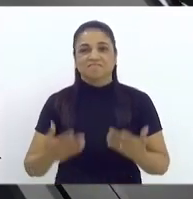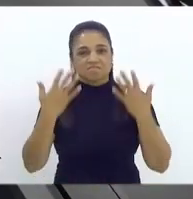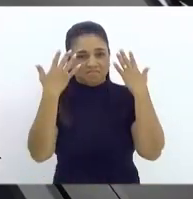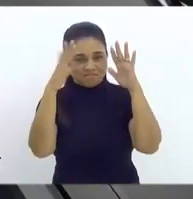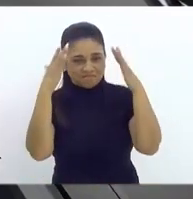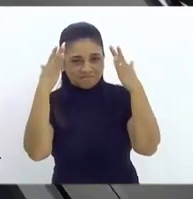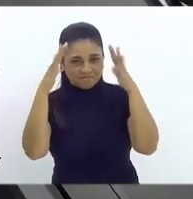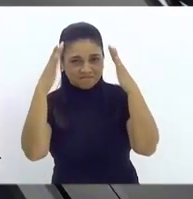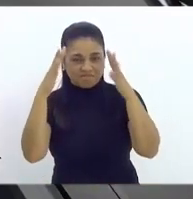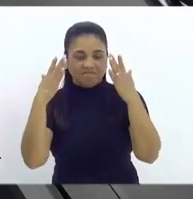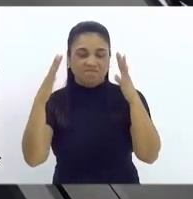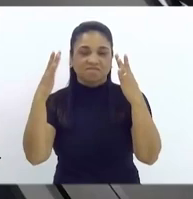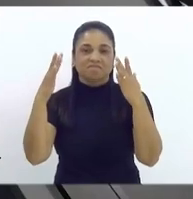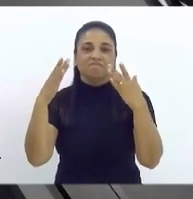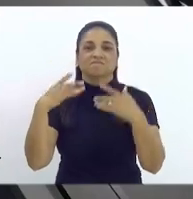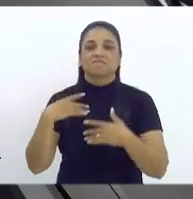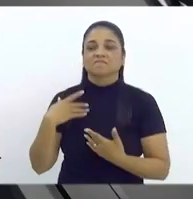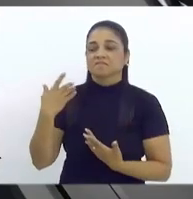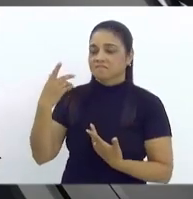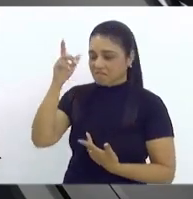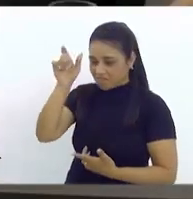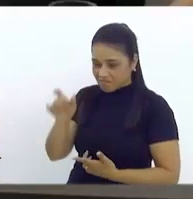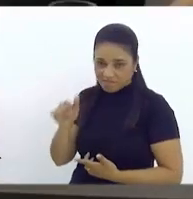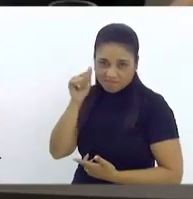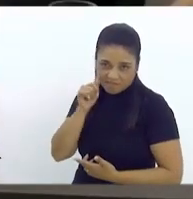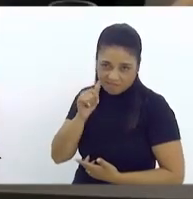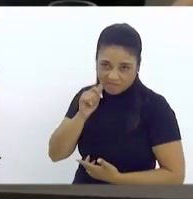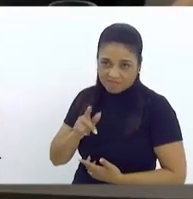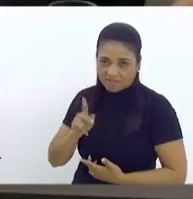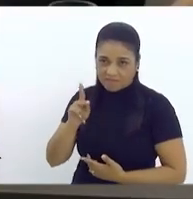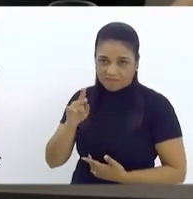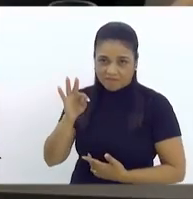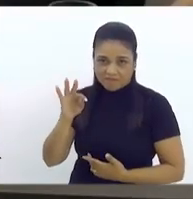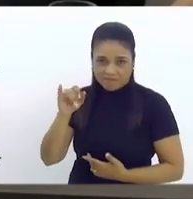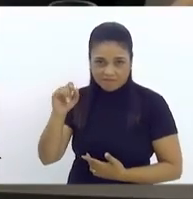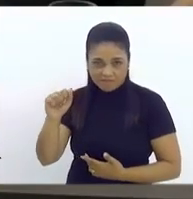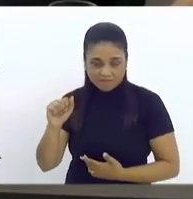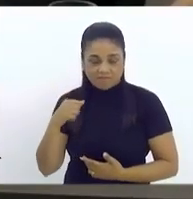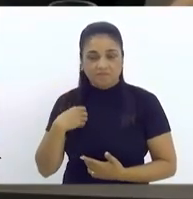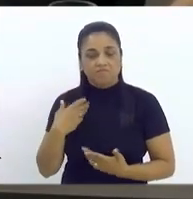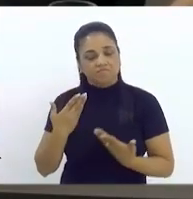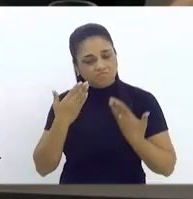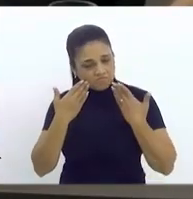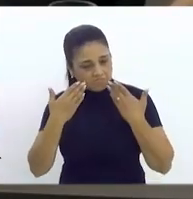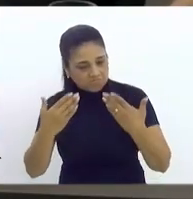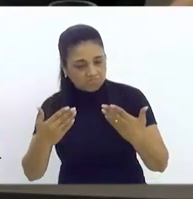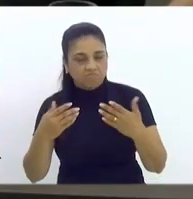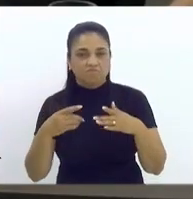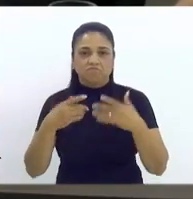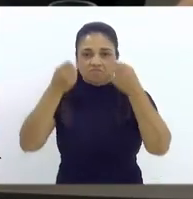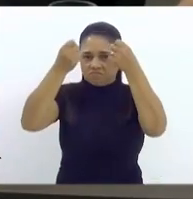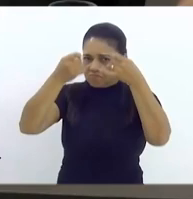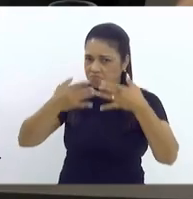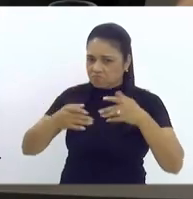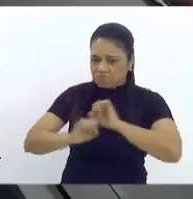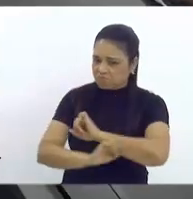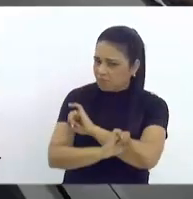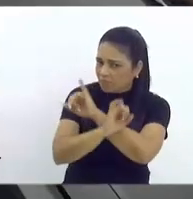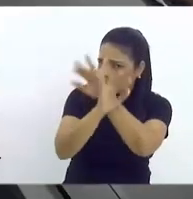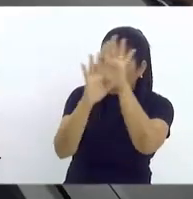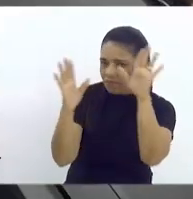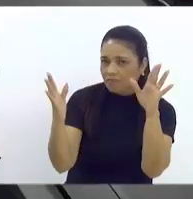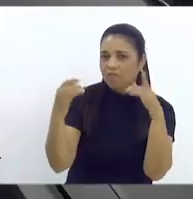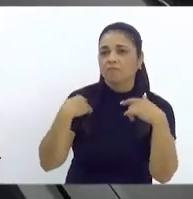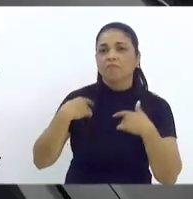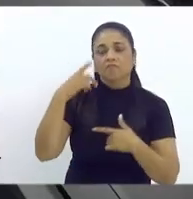parabenizar também a presidente Kátia, que se colocou aqui à disposição com muita clareza. Eu tenho certeza que a